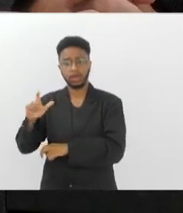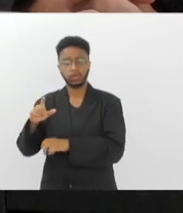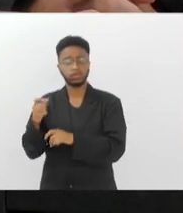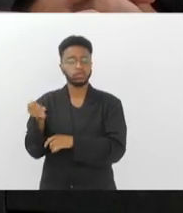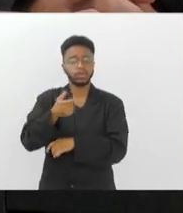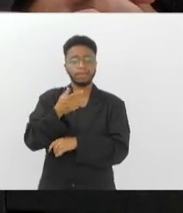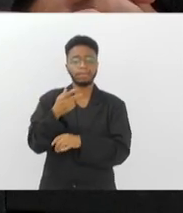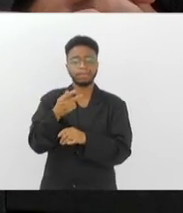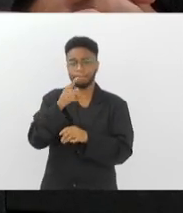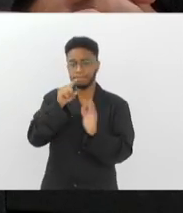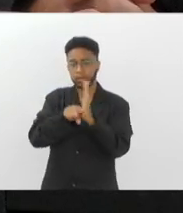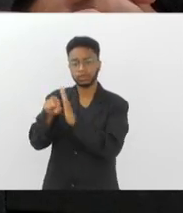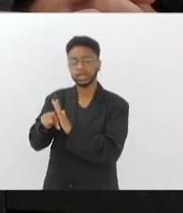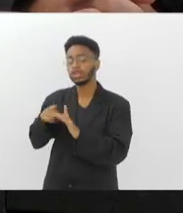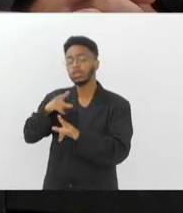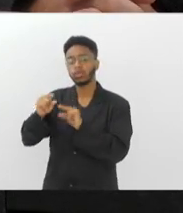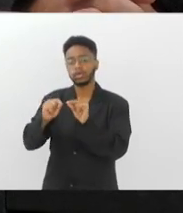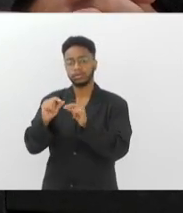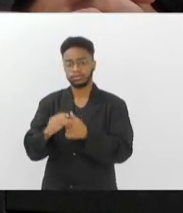tem.